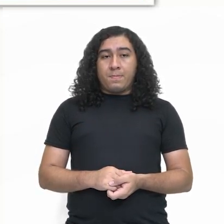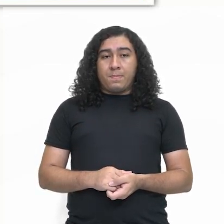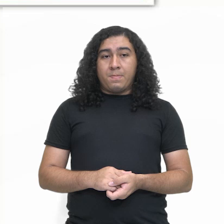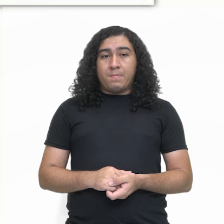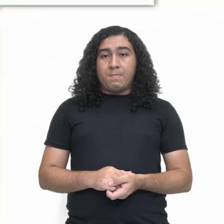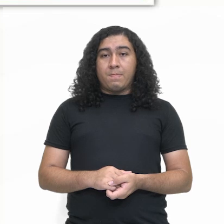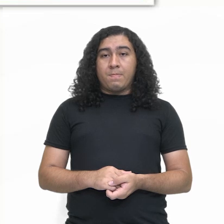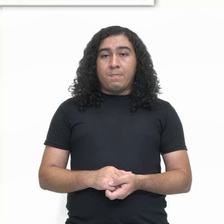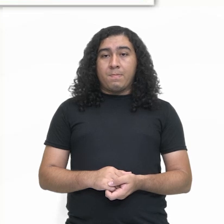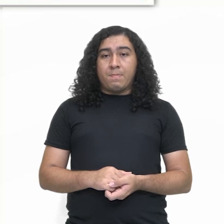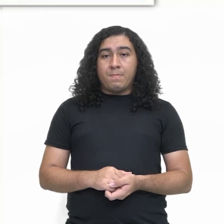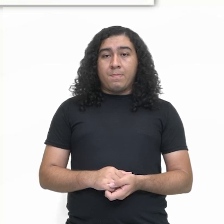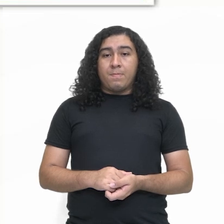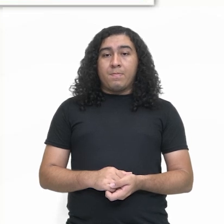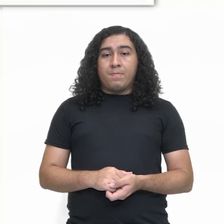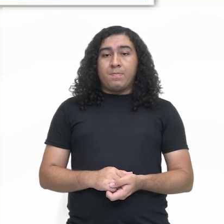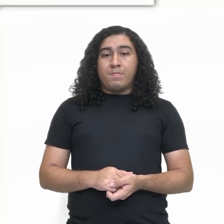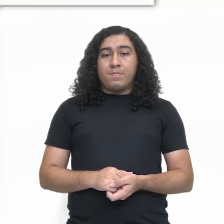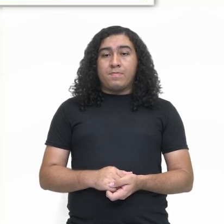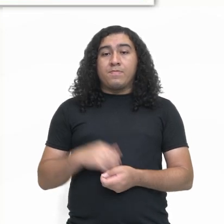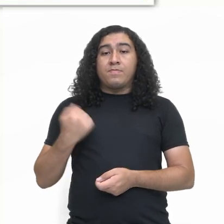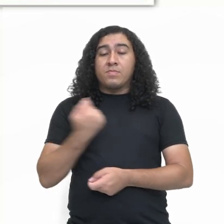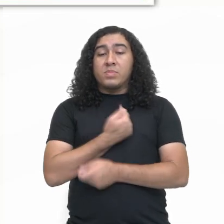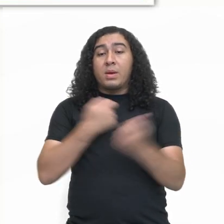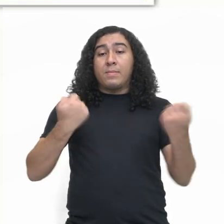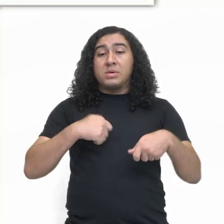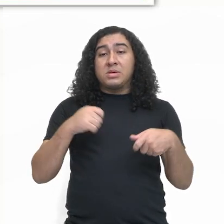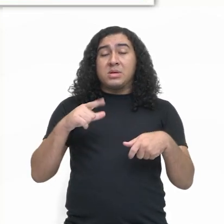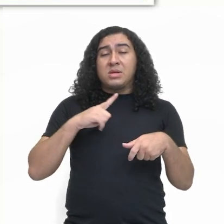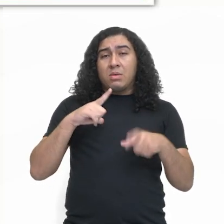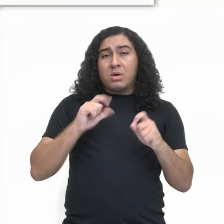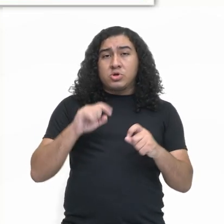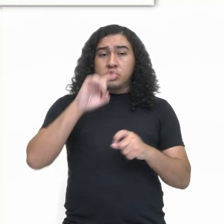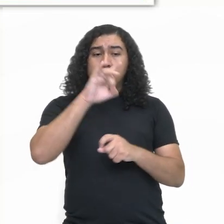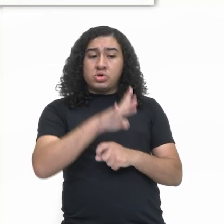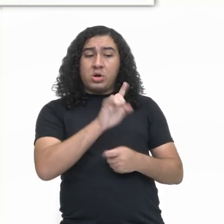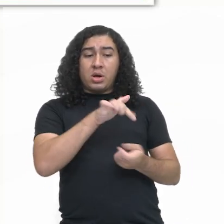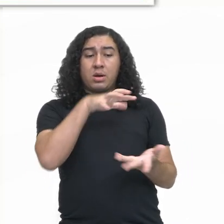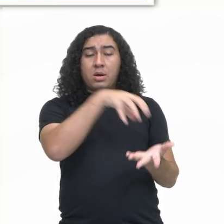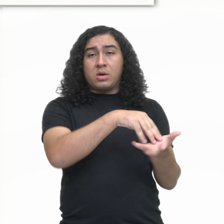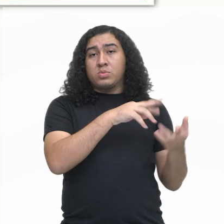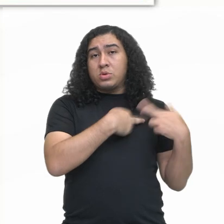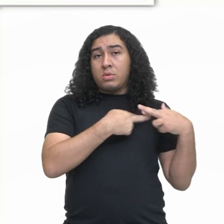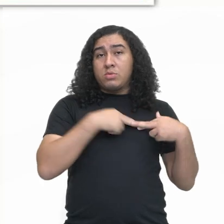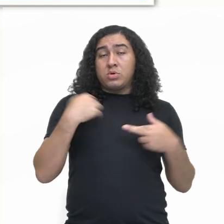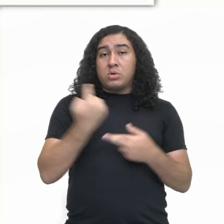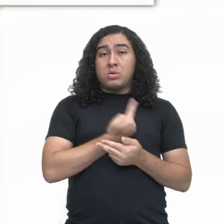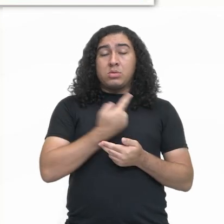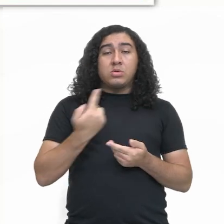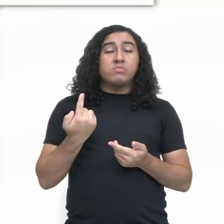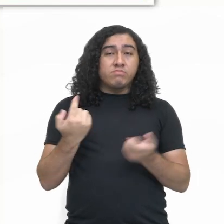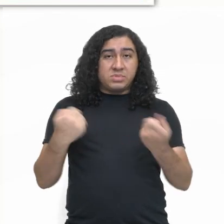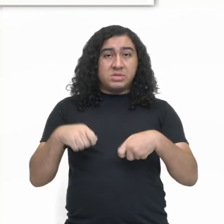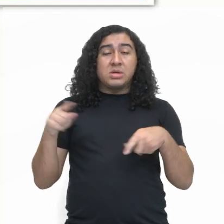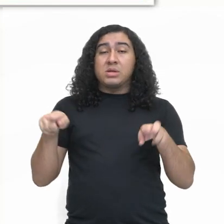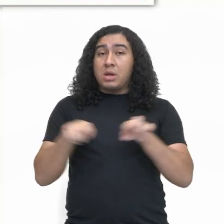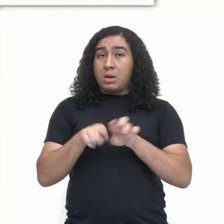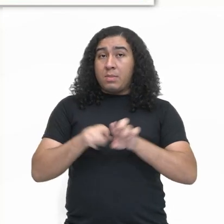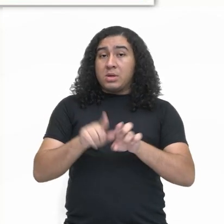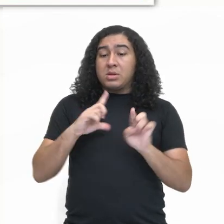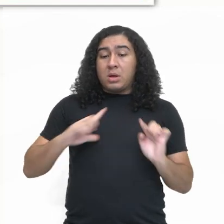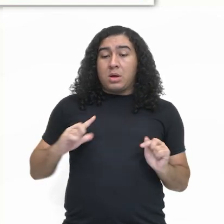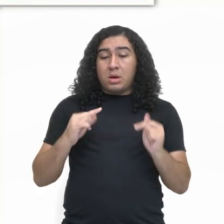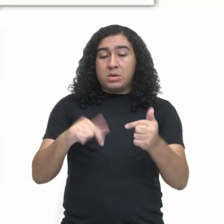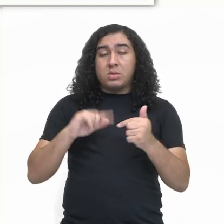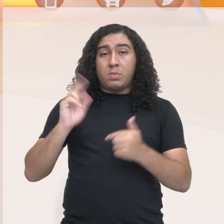Então, a gente não pode deixar só com as instituições políticas, nós também temos que praticar